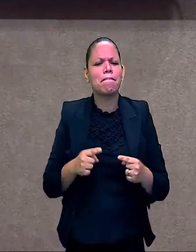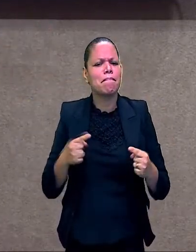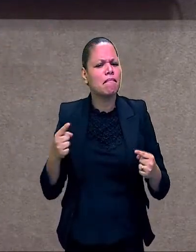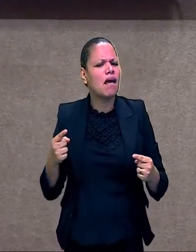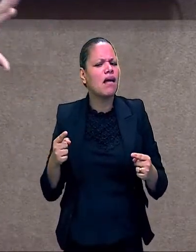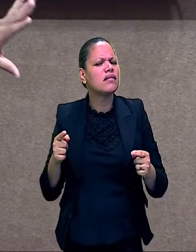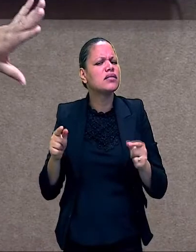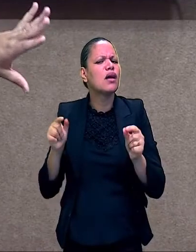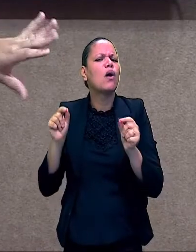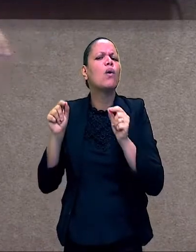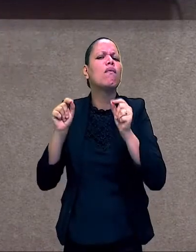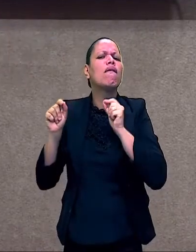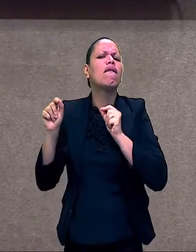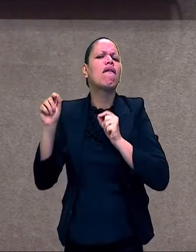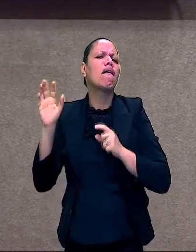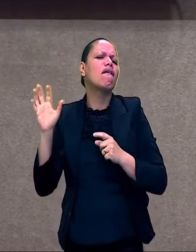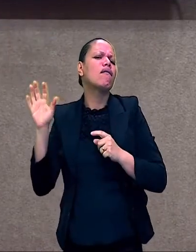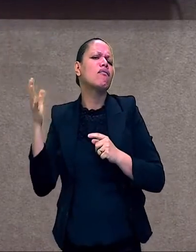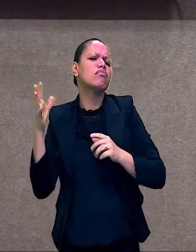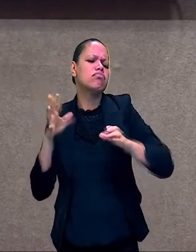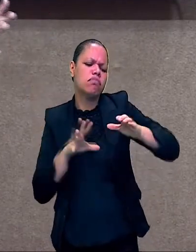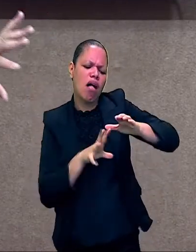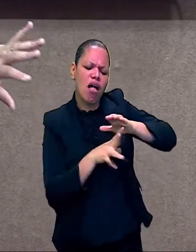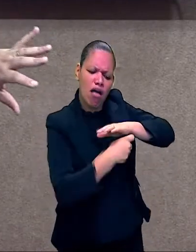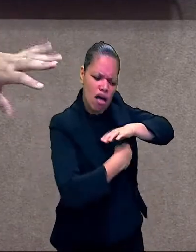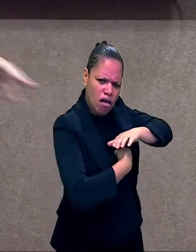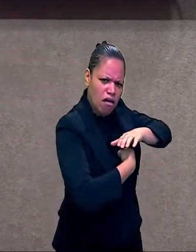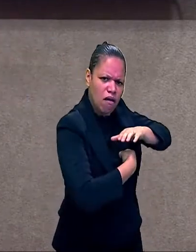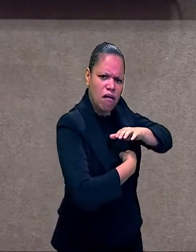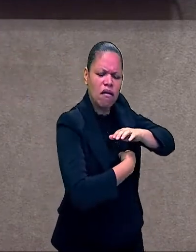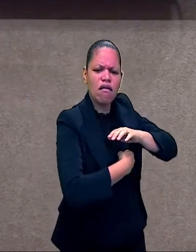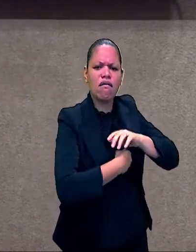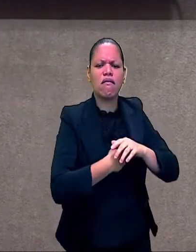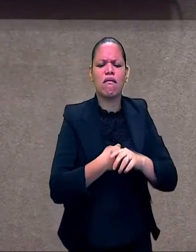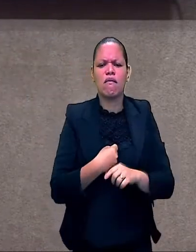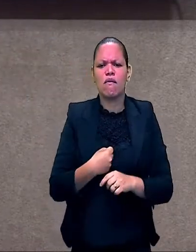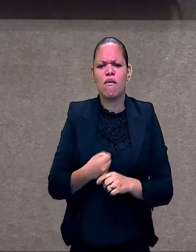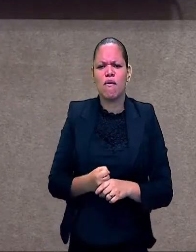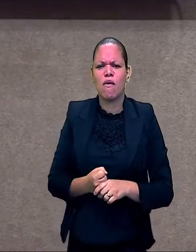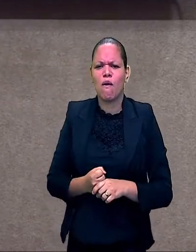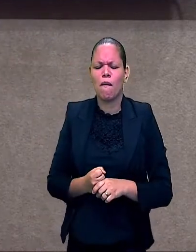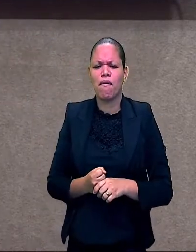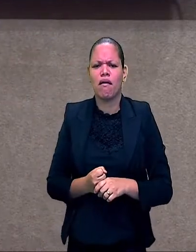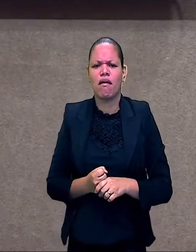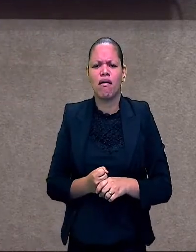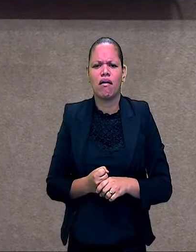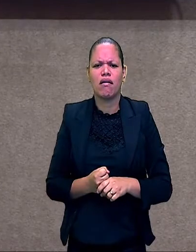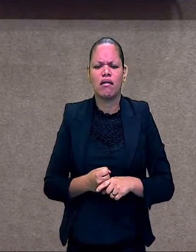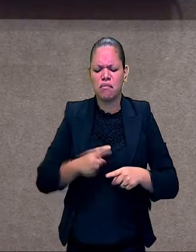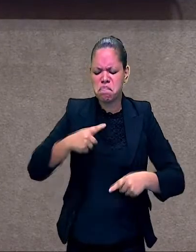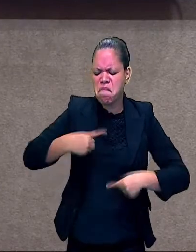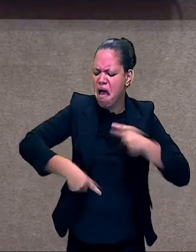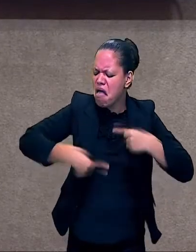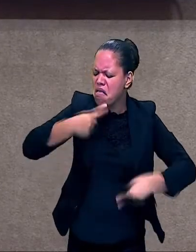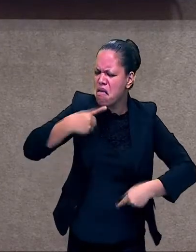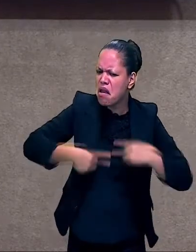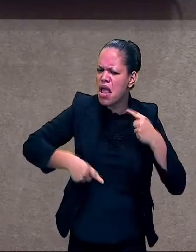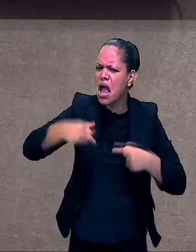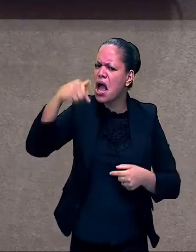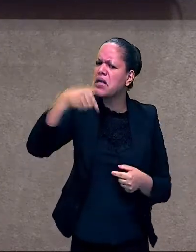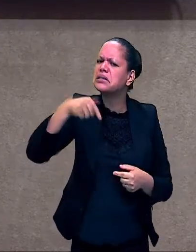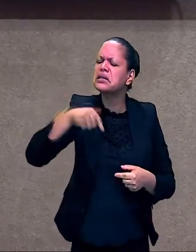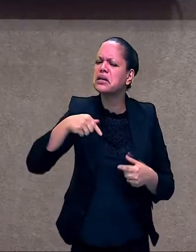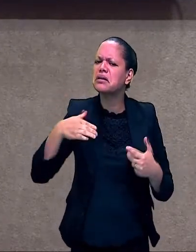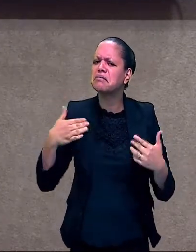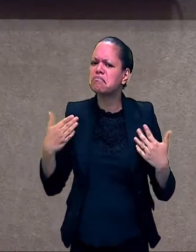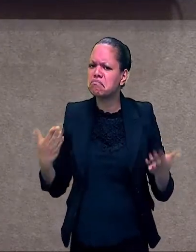Primeiro eles fizeram amizade, fizeram a troca, que é o escambo, né? Depois que fez amizade, não